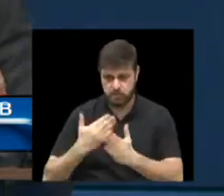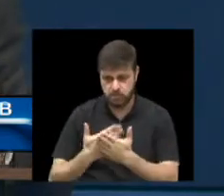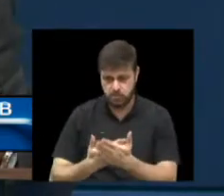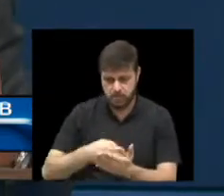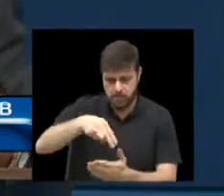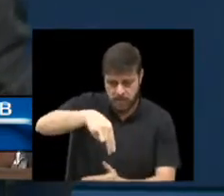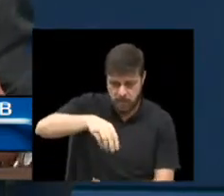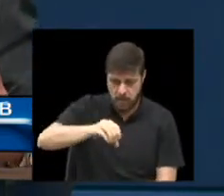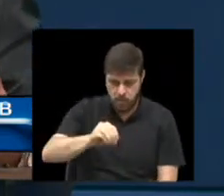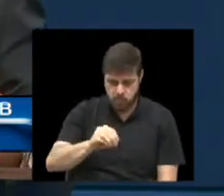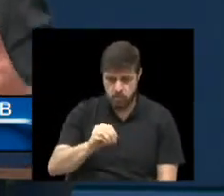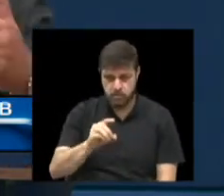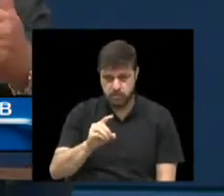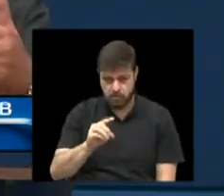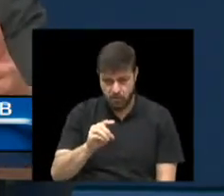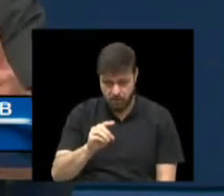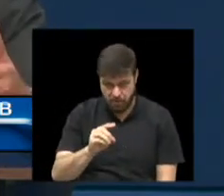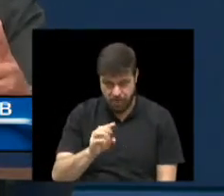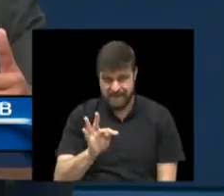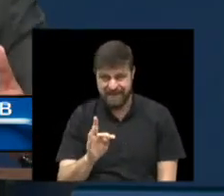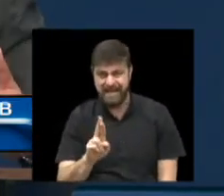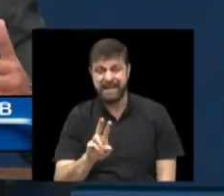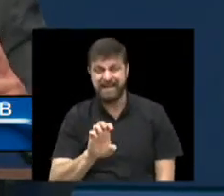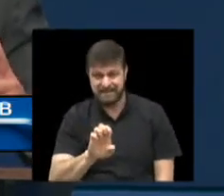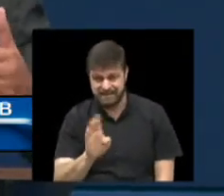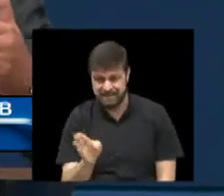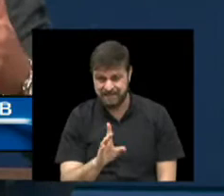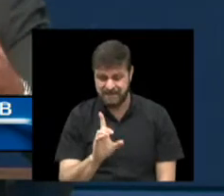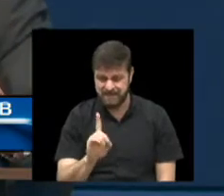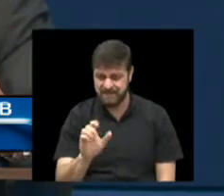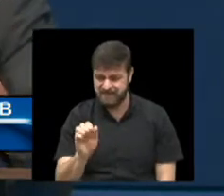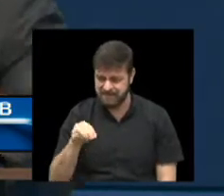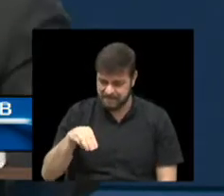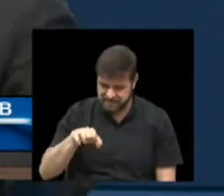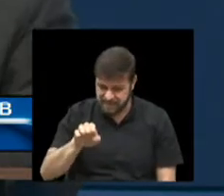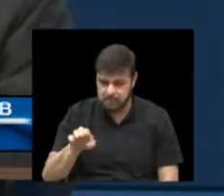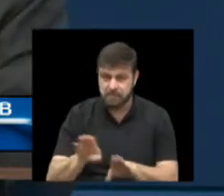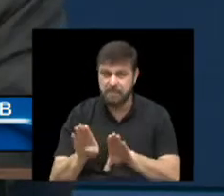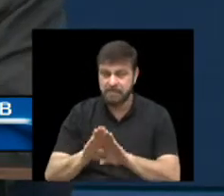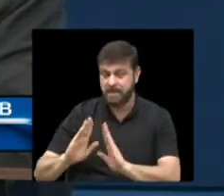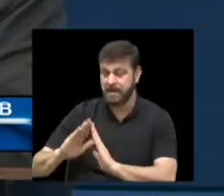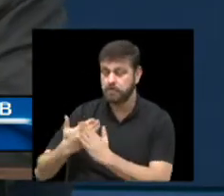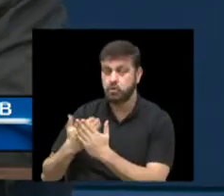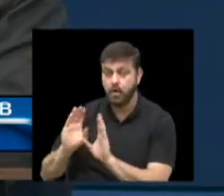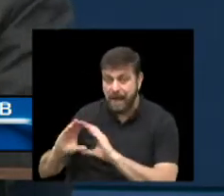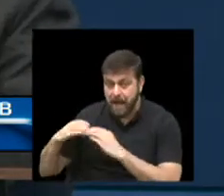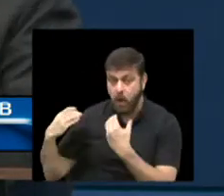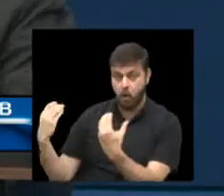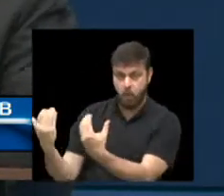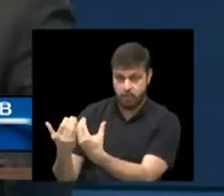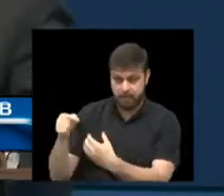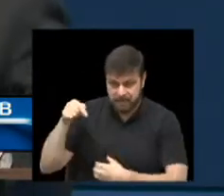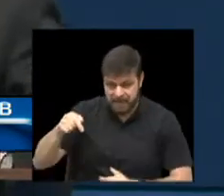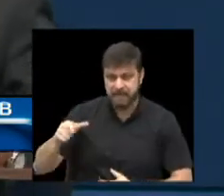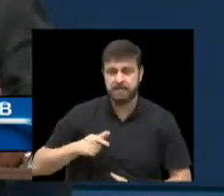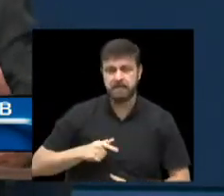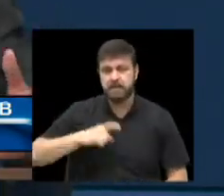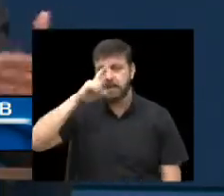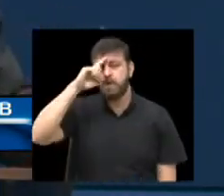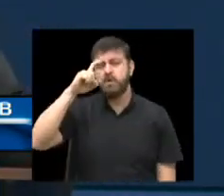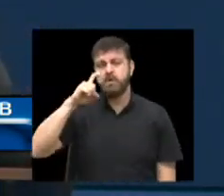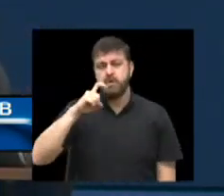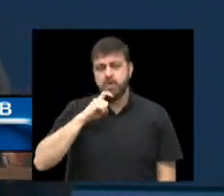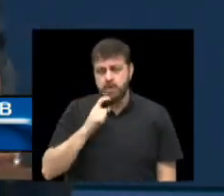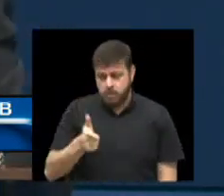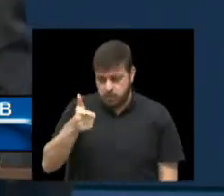onde é beneficiado também alunos não só do Colégio Notre-Dame, mas também da escola comunitária, terão novamente a tranquilidade